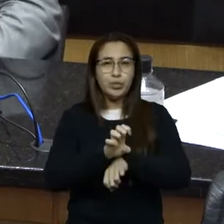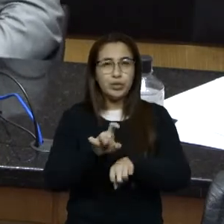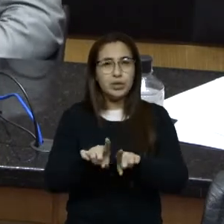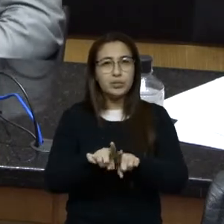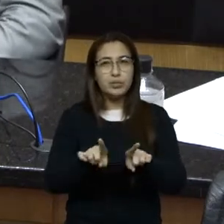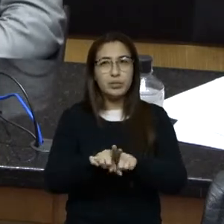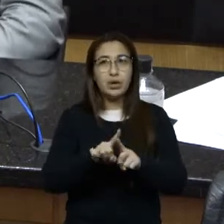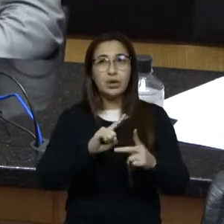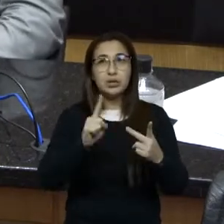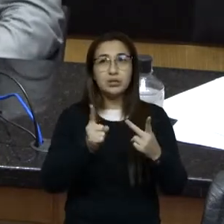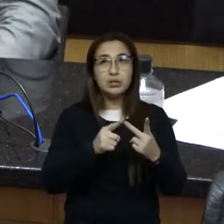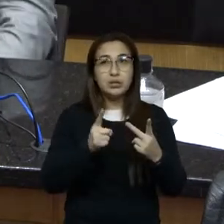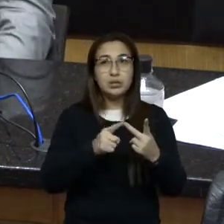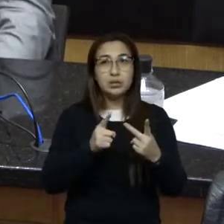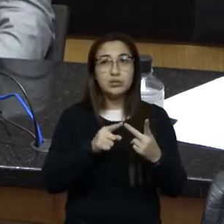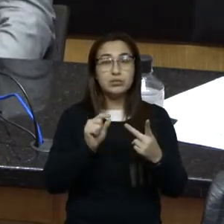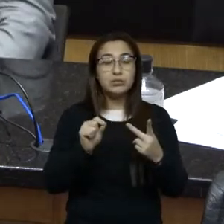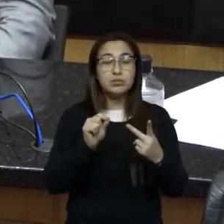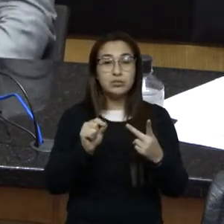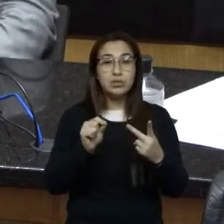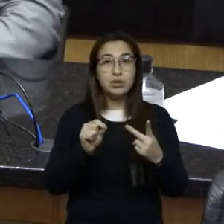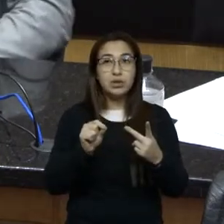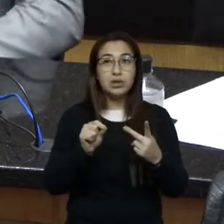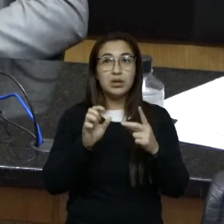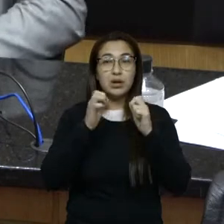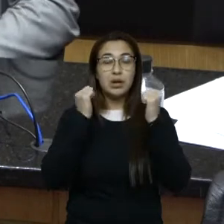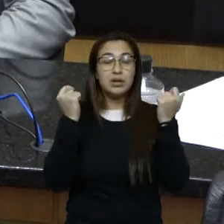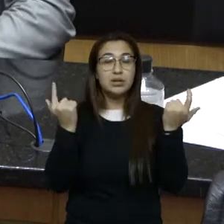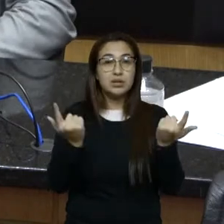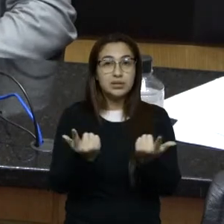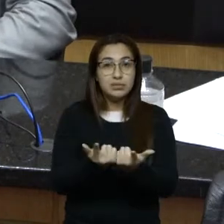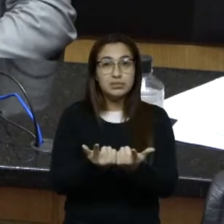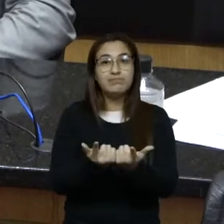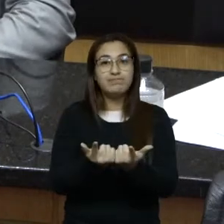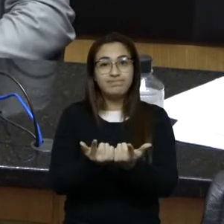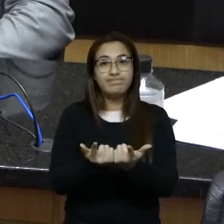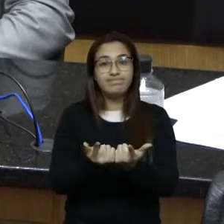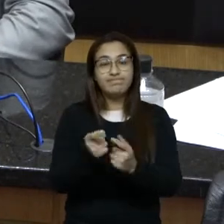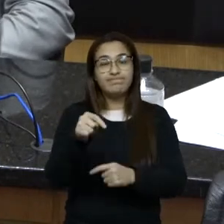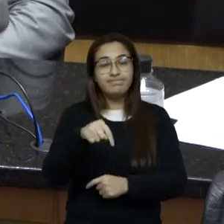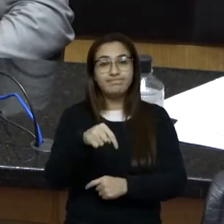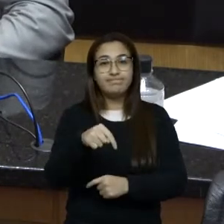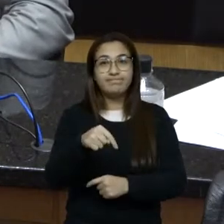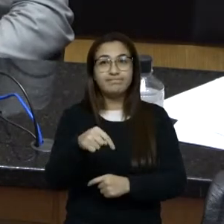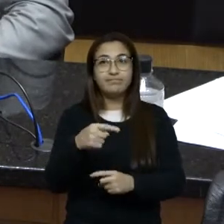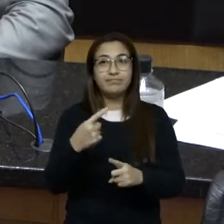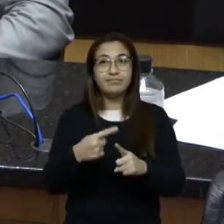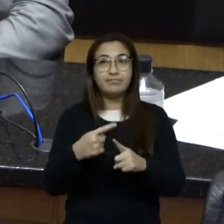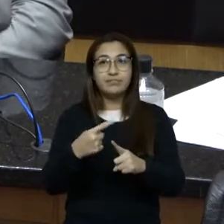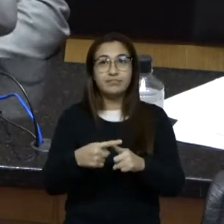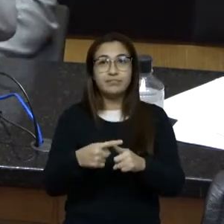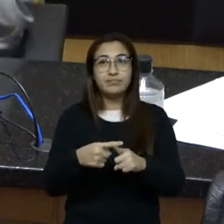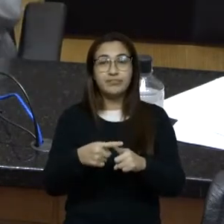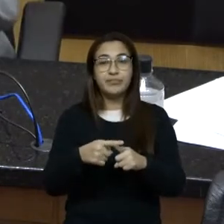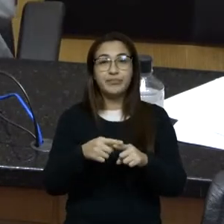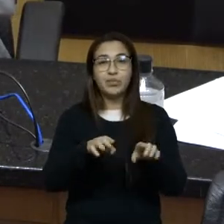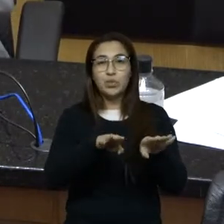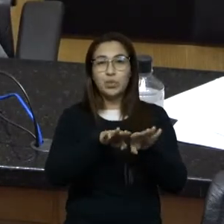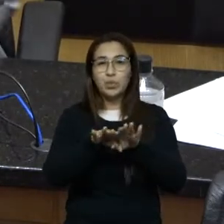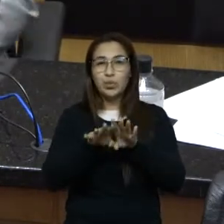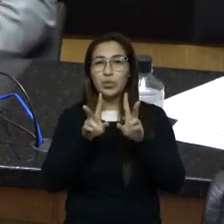segunda pedra de tripé chama-se Assembleia Legislativa de Santa Catarina posto à venda atualizamos